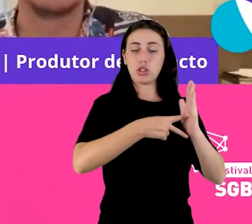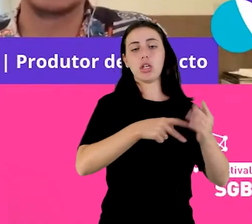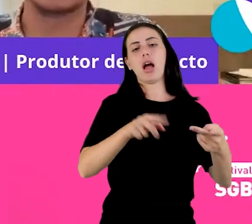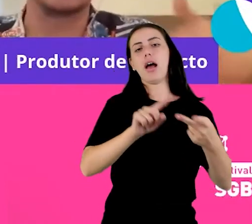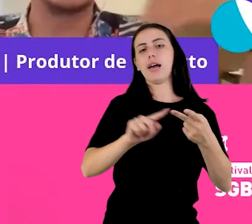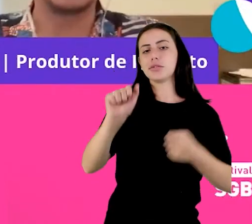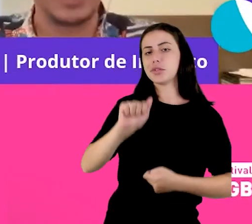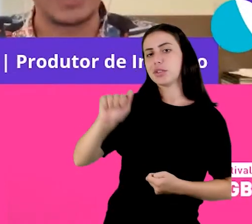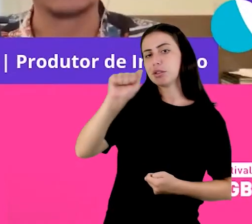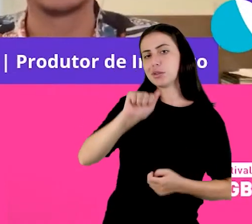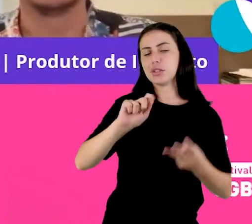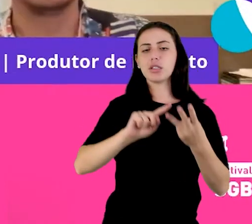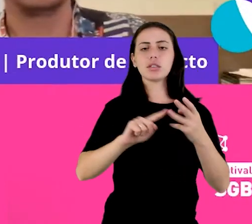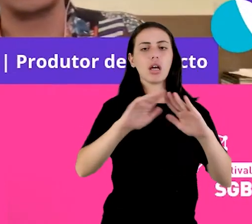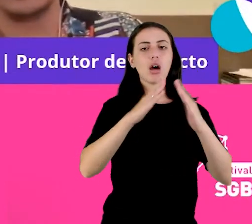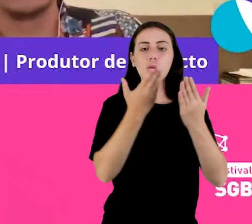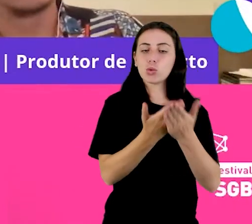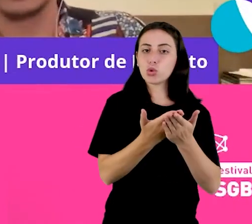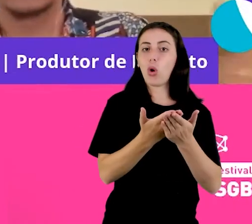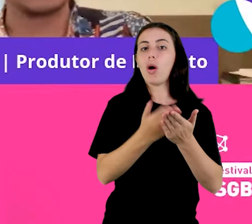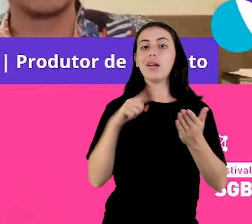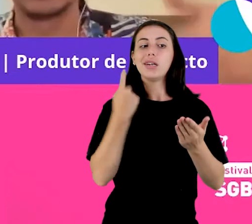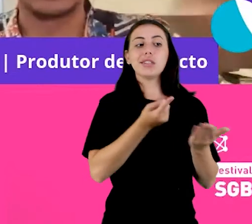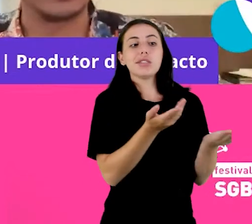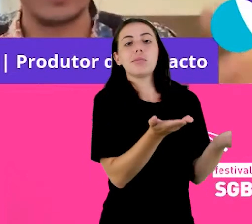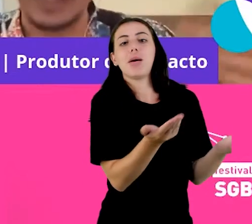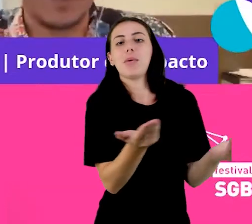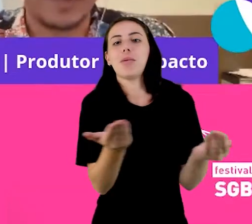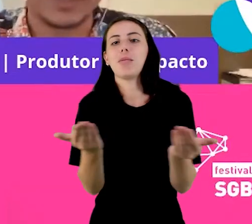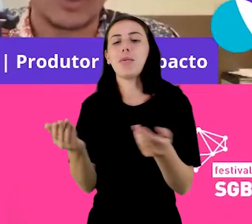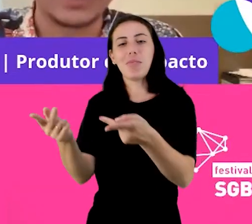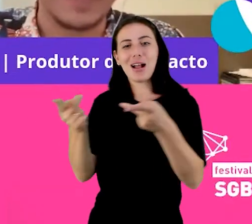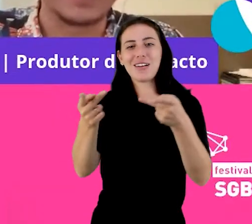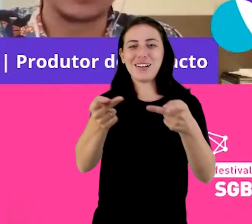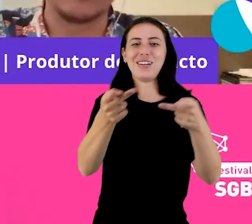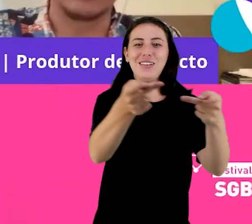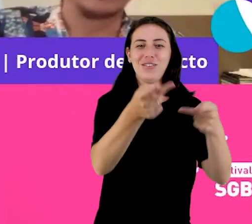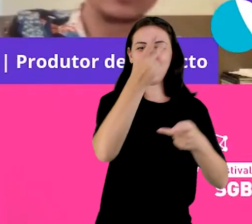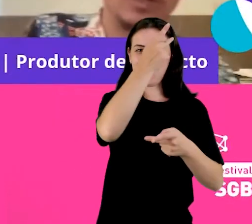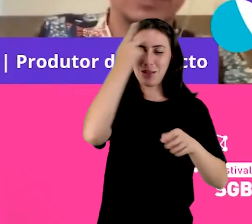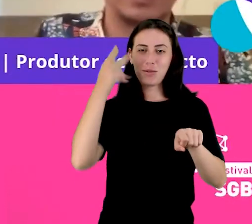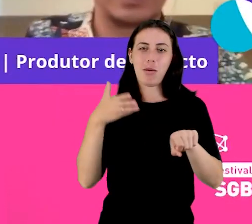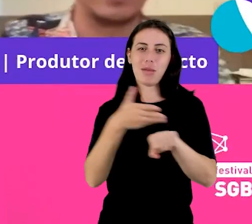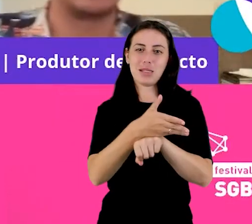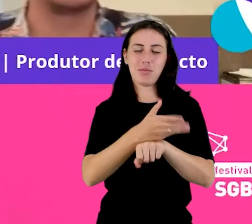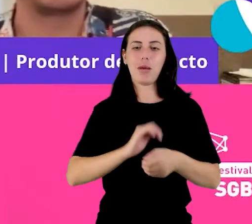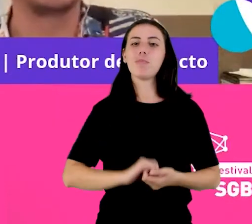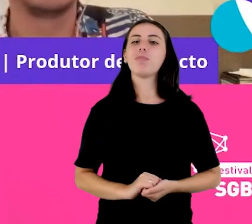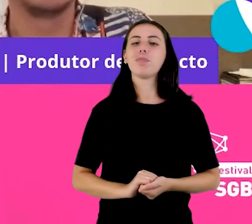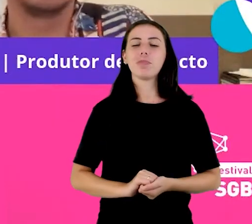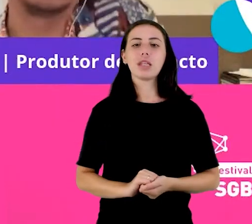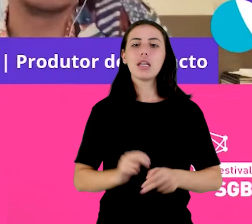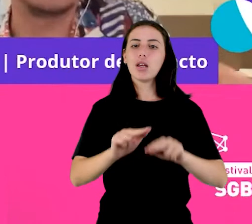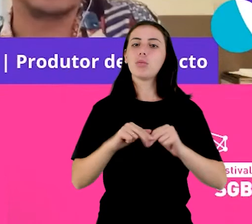todo mundo, mas a gente ativa sindicatos, associações, assim, e próprias escolas também. A gente convida algumas escolas a